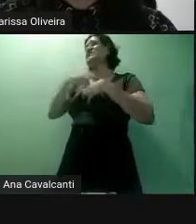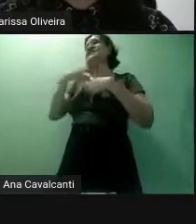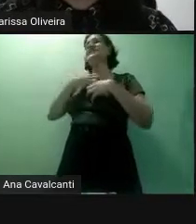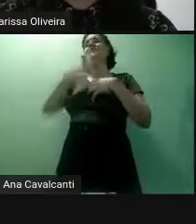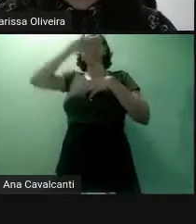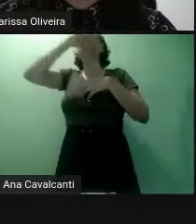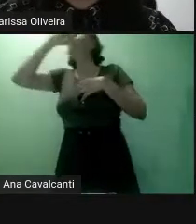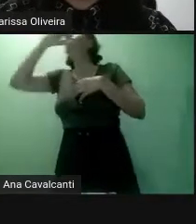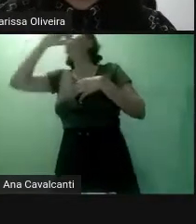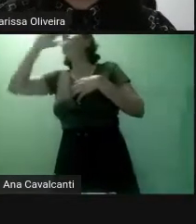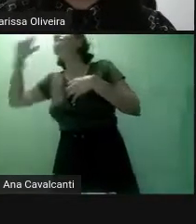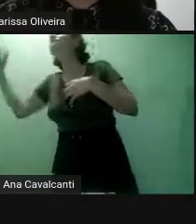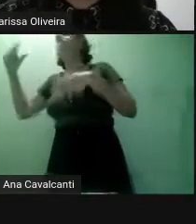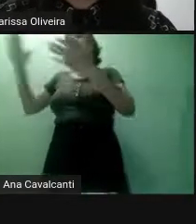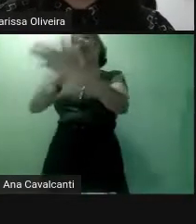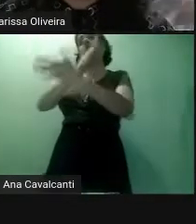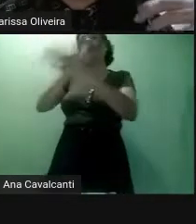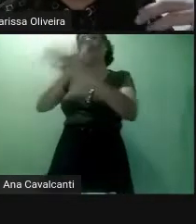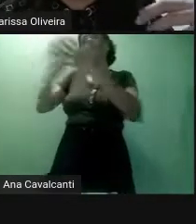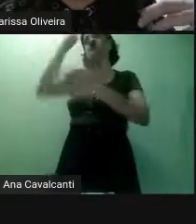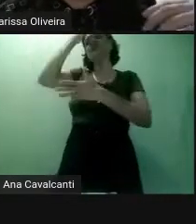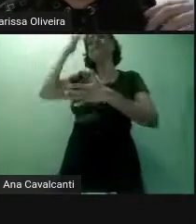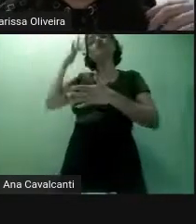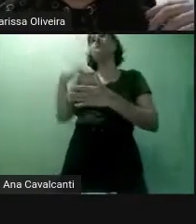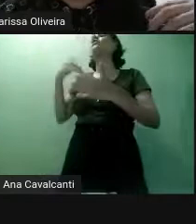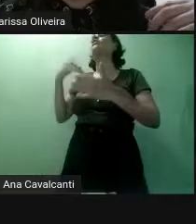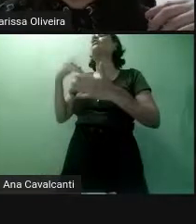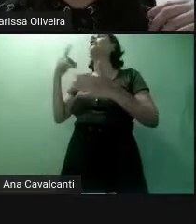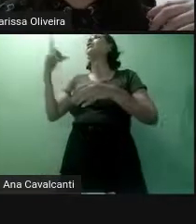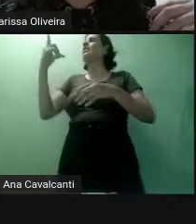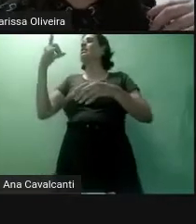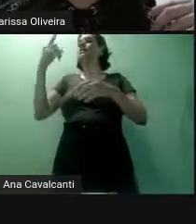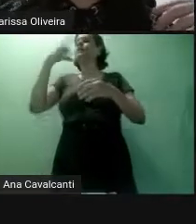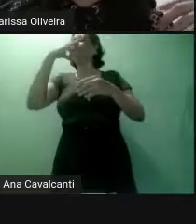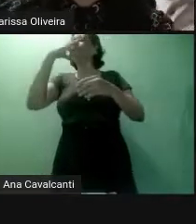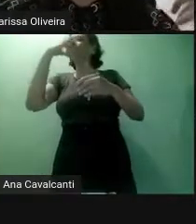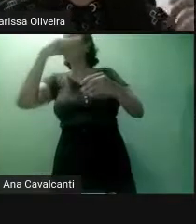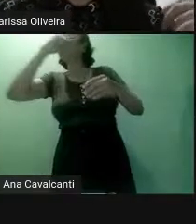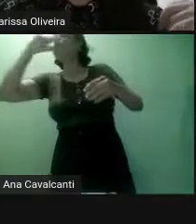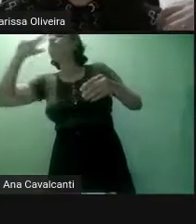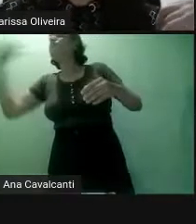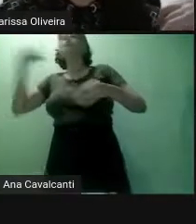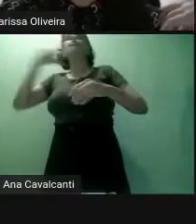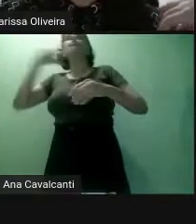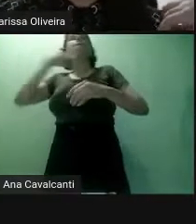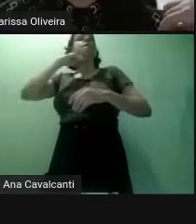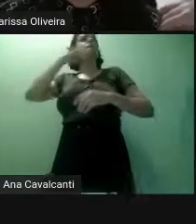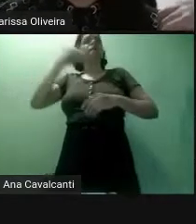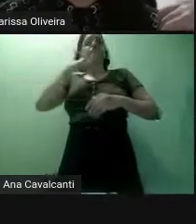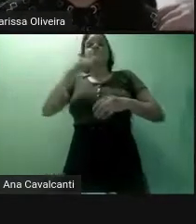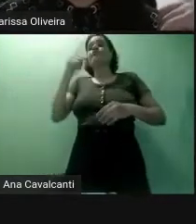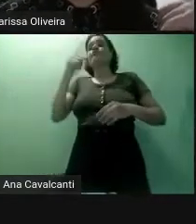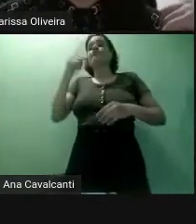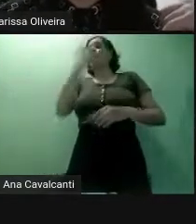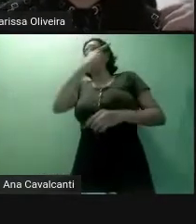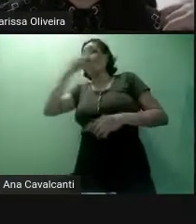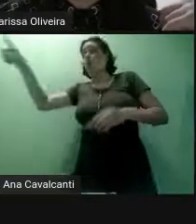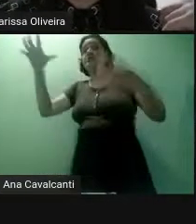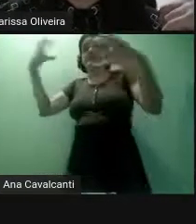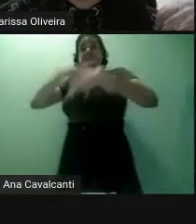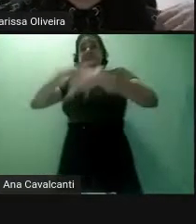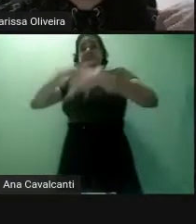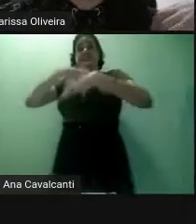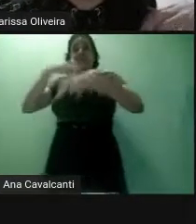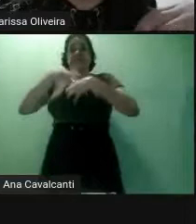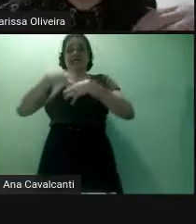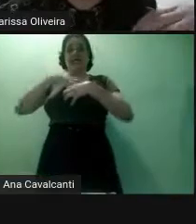alguns pacientes que também têm essa perda do paladar. Outro sintoma comum é a